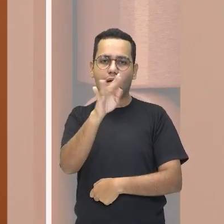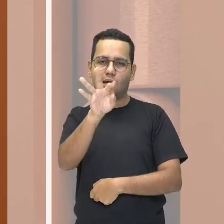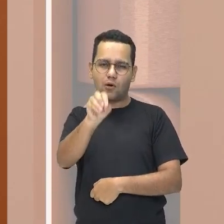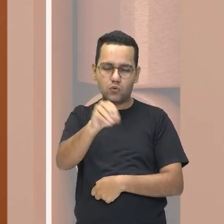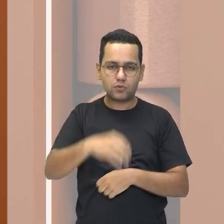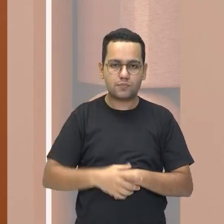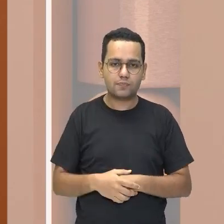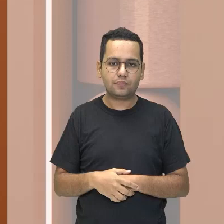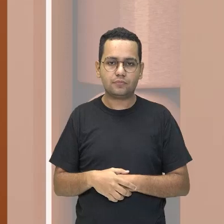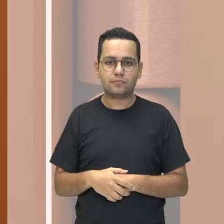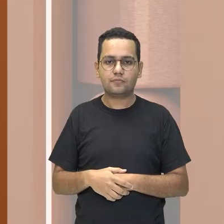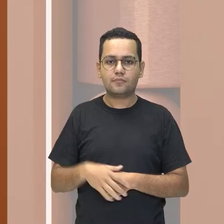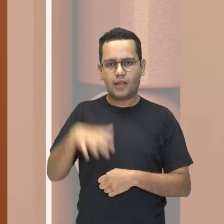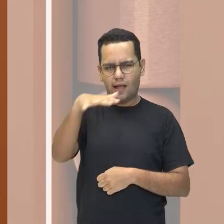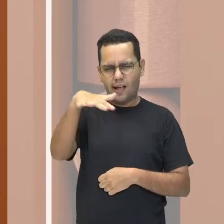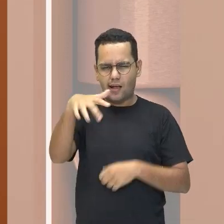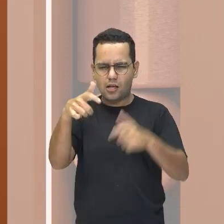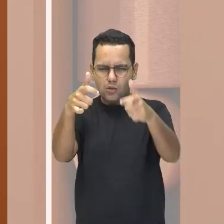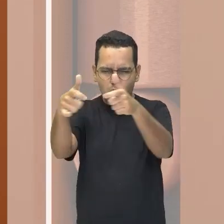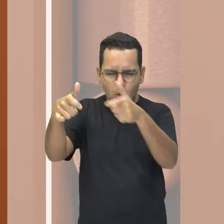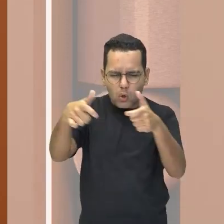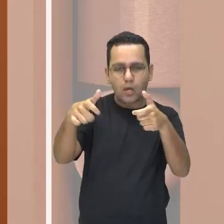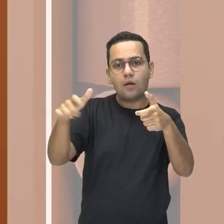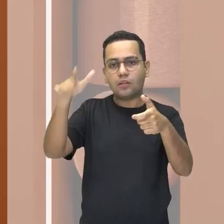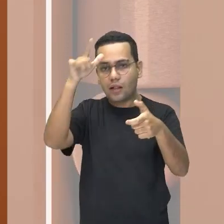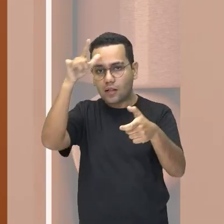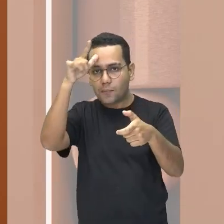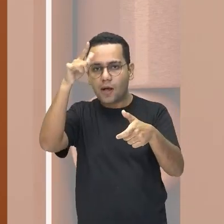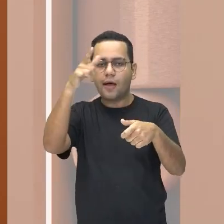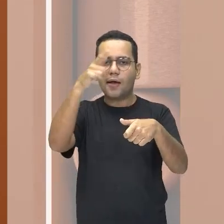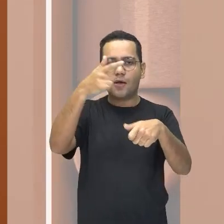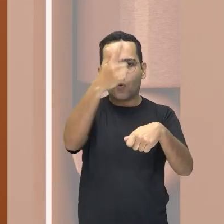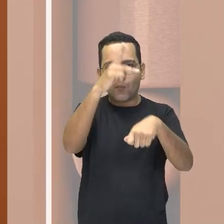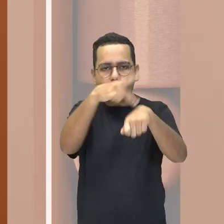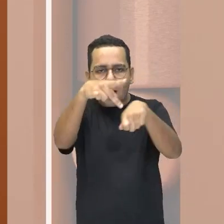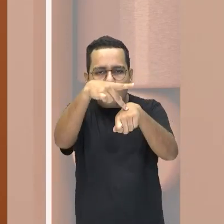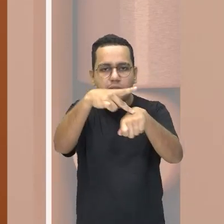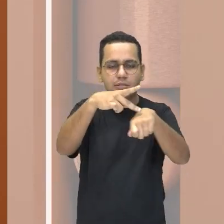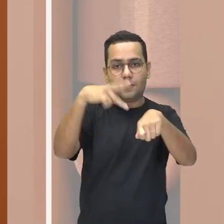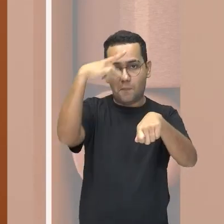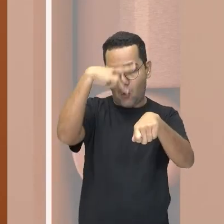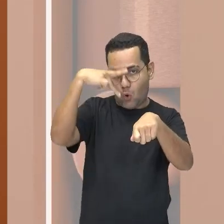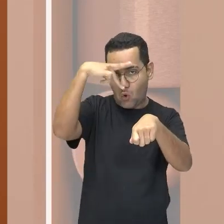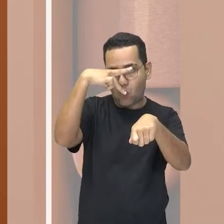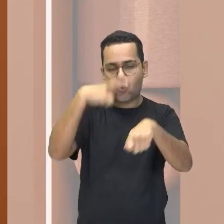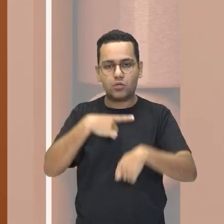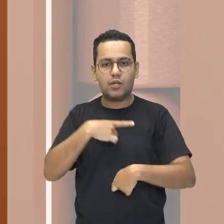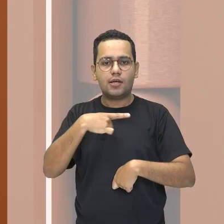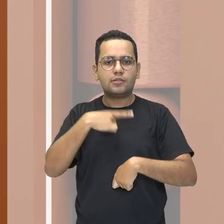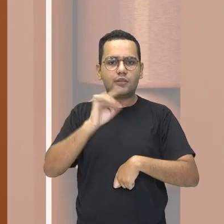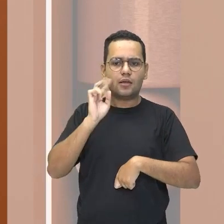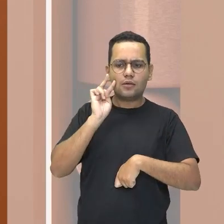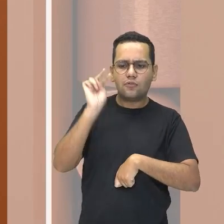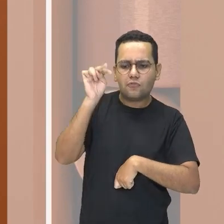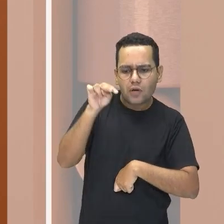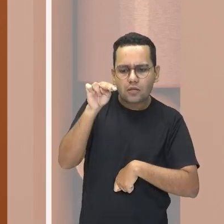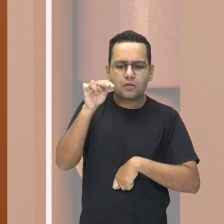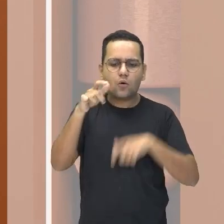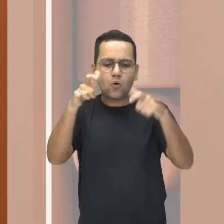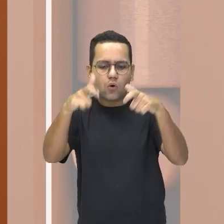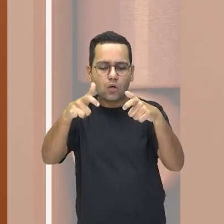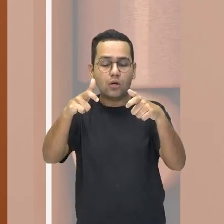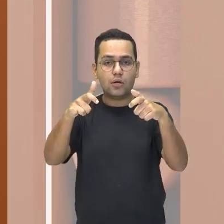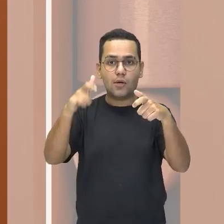da Alemanha, da Polônia, eles existem e estão ali justamente para fazer com que a humanidade reflita para